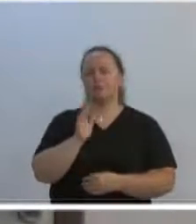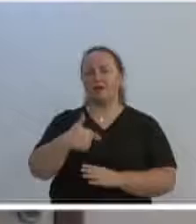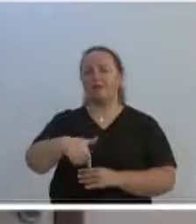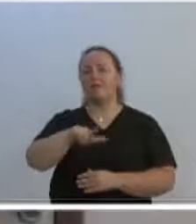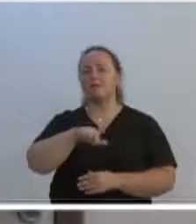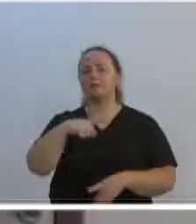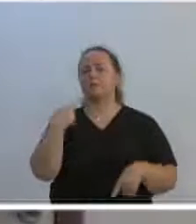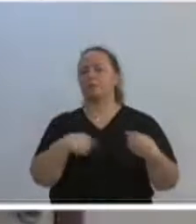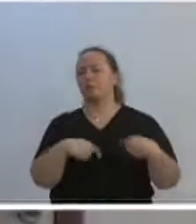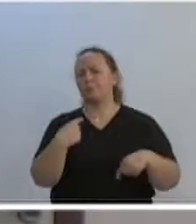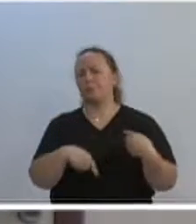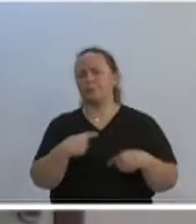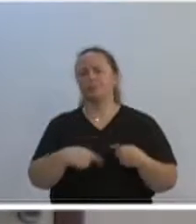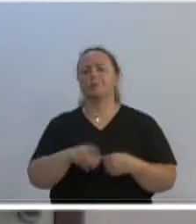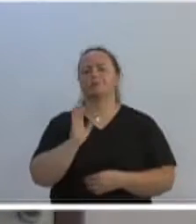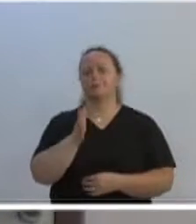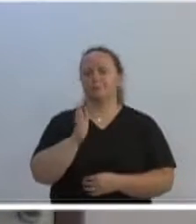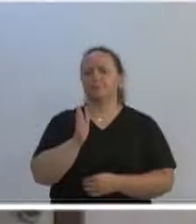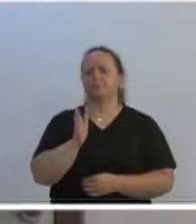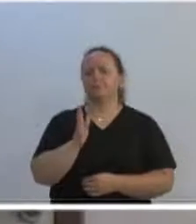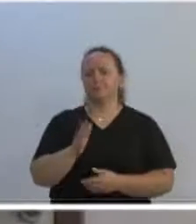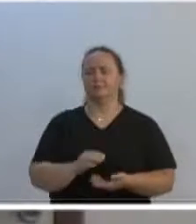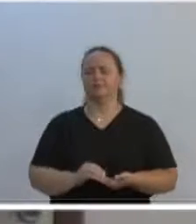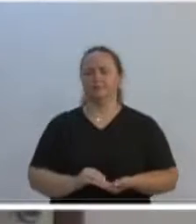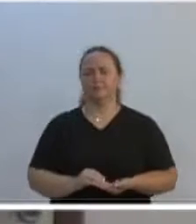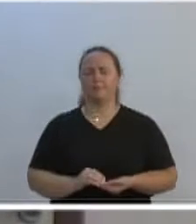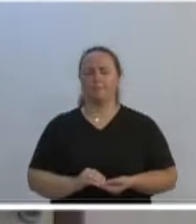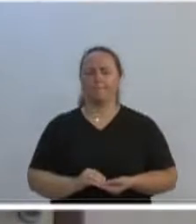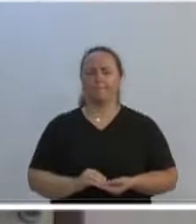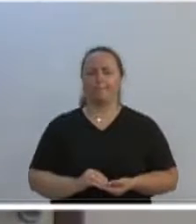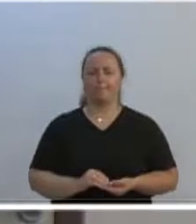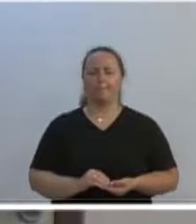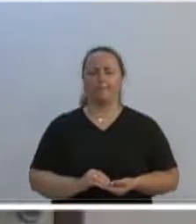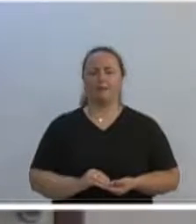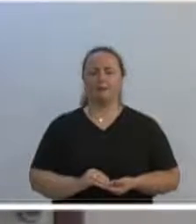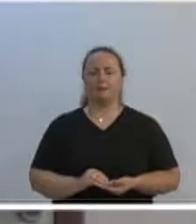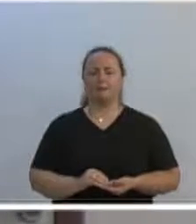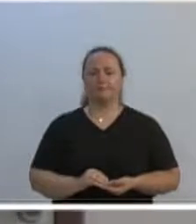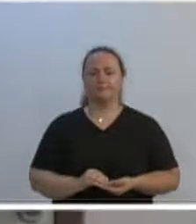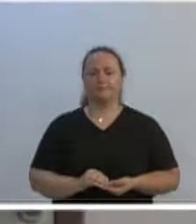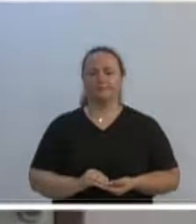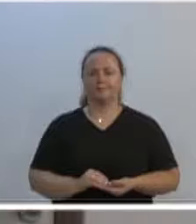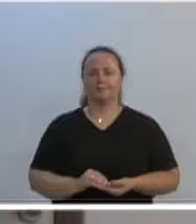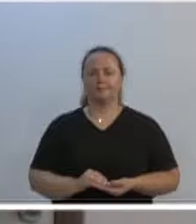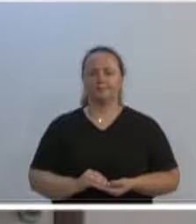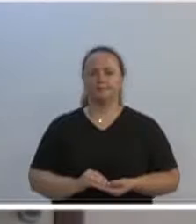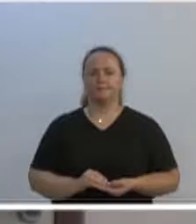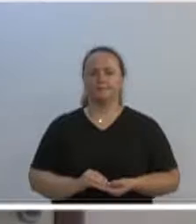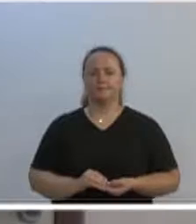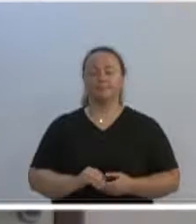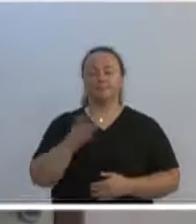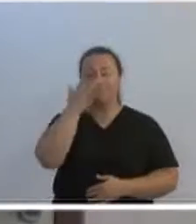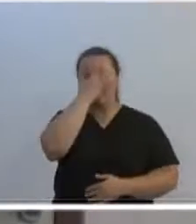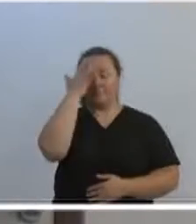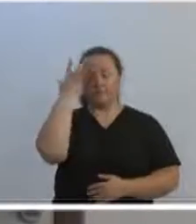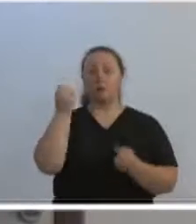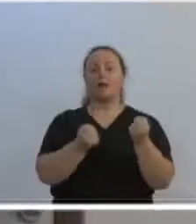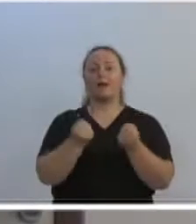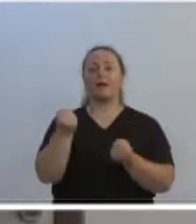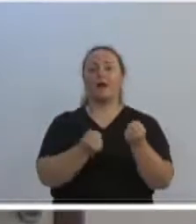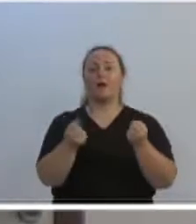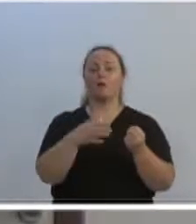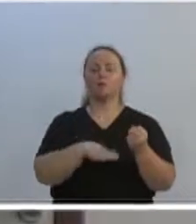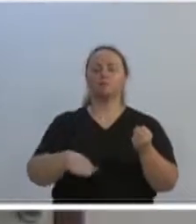debate municipal. Veja bem, uma pessoa que estaciona, que